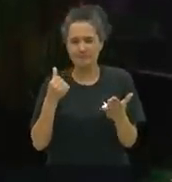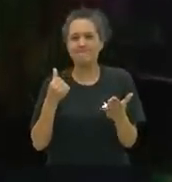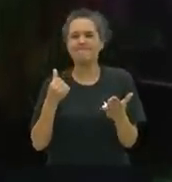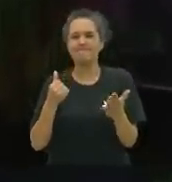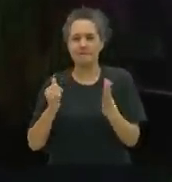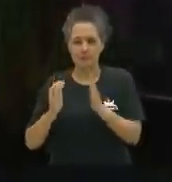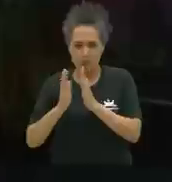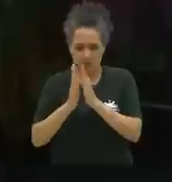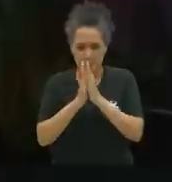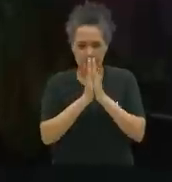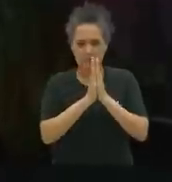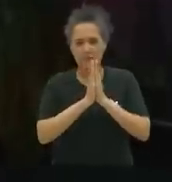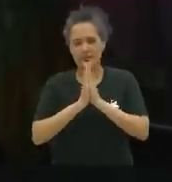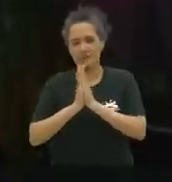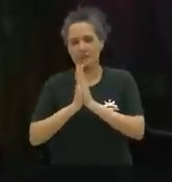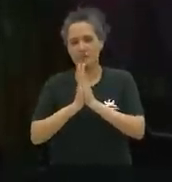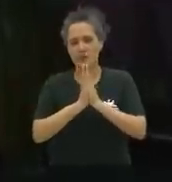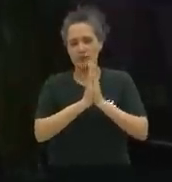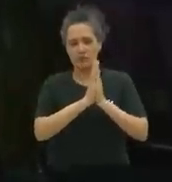adoração.